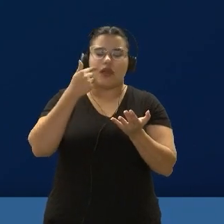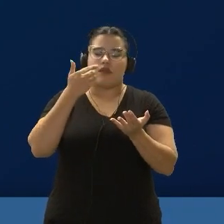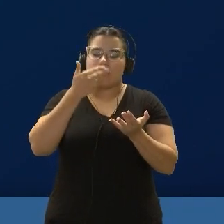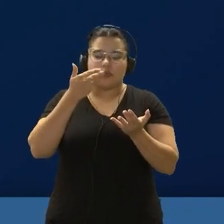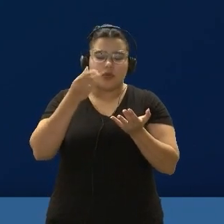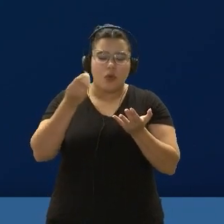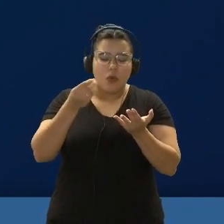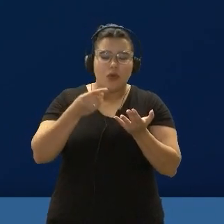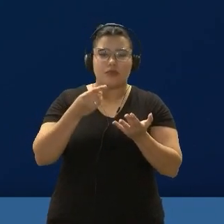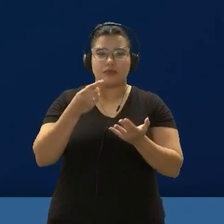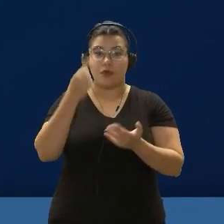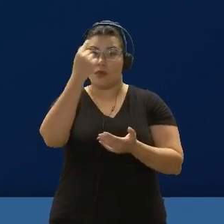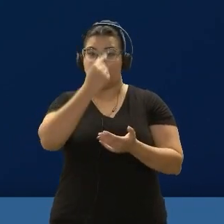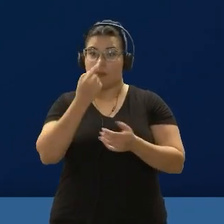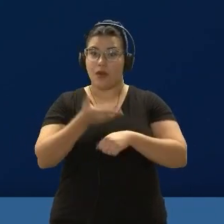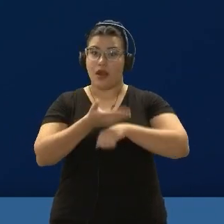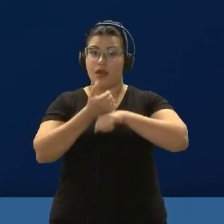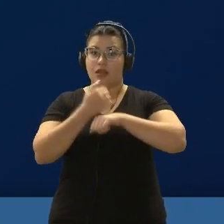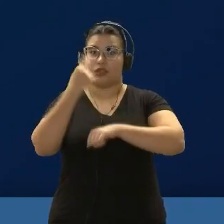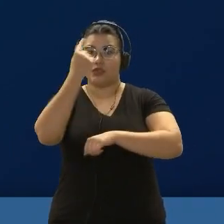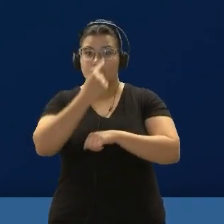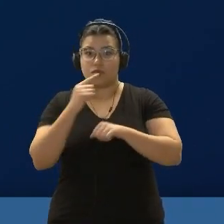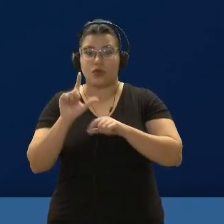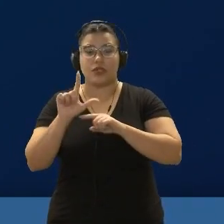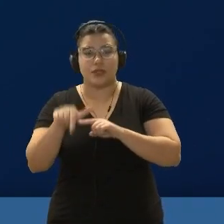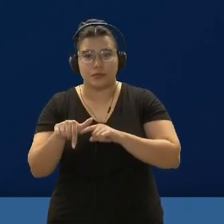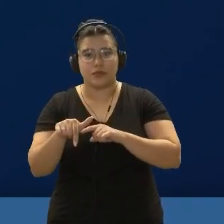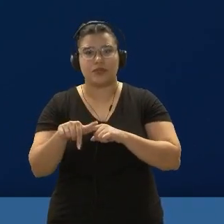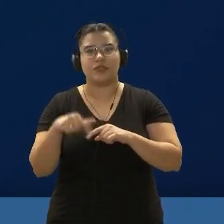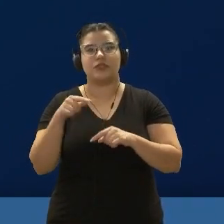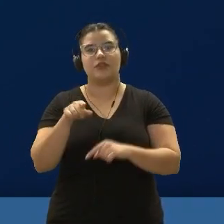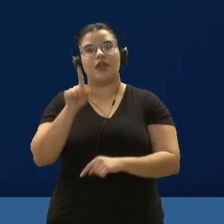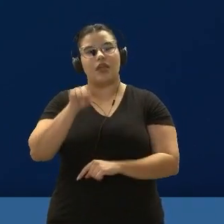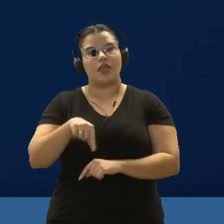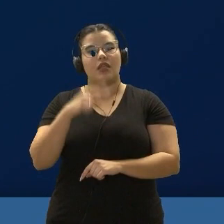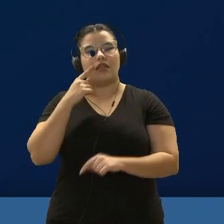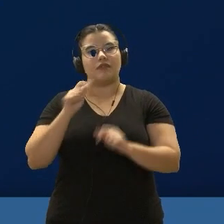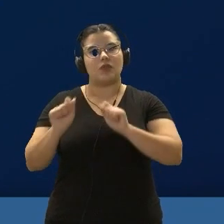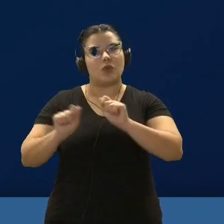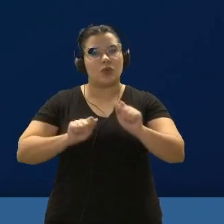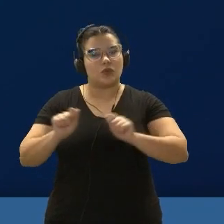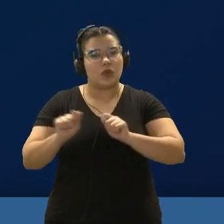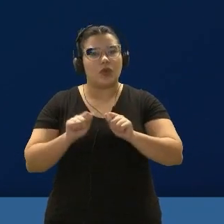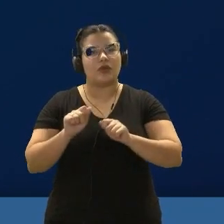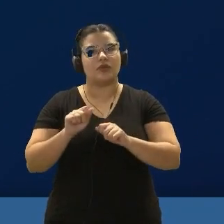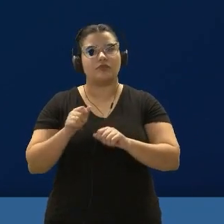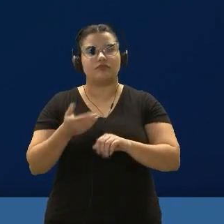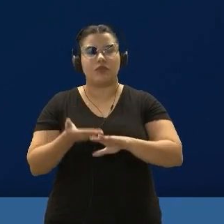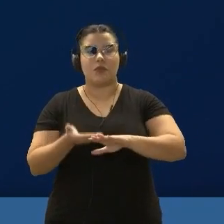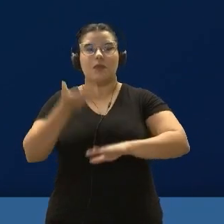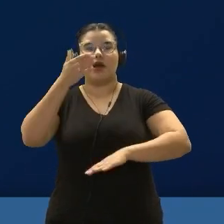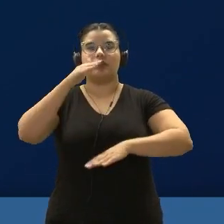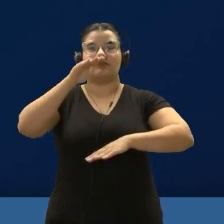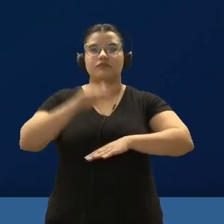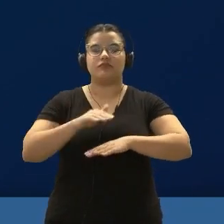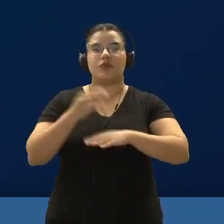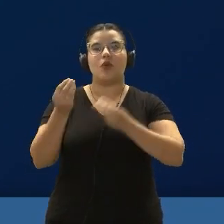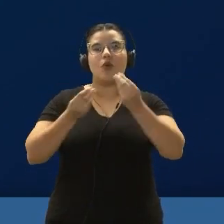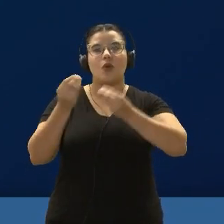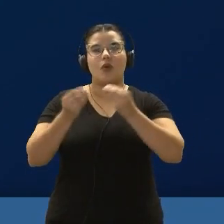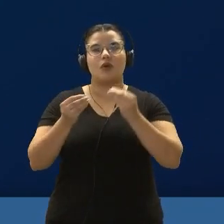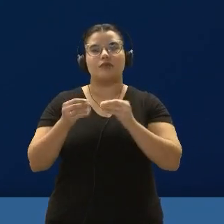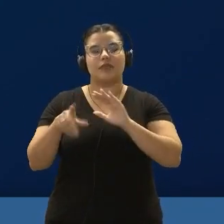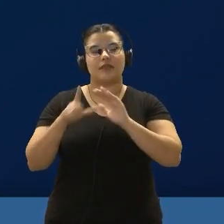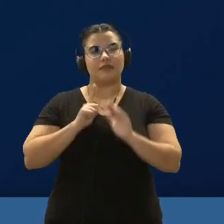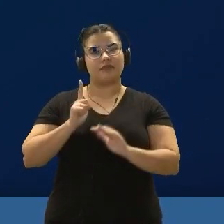refeição. E ele vai comparar, quando ele faz o uso de um carboidrato de alta e de baixa, como que existe flutuação na